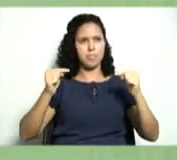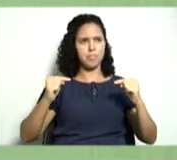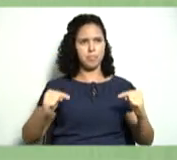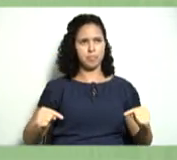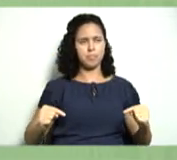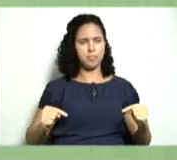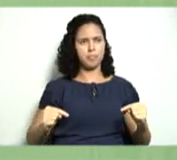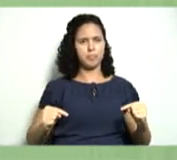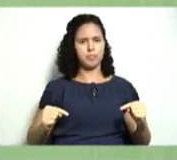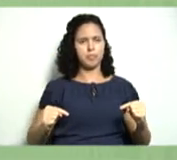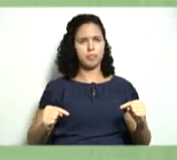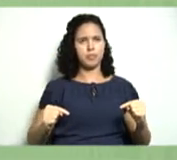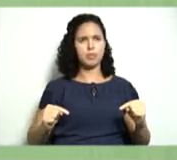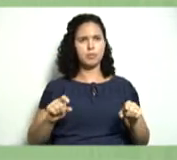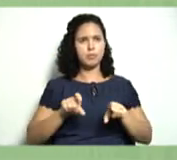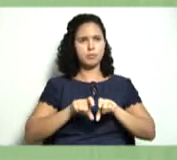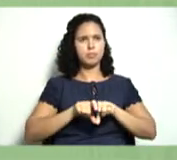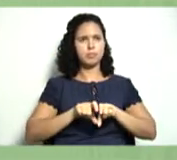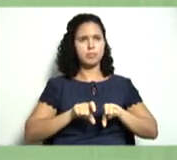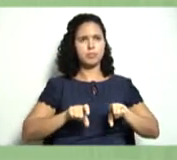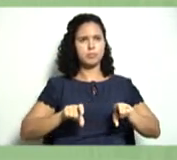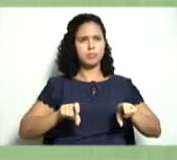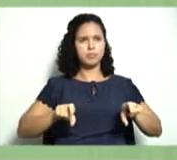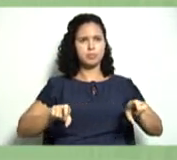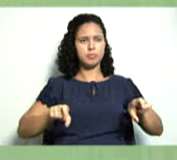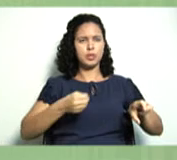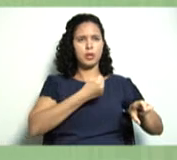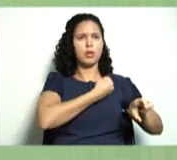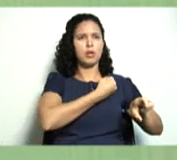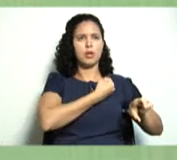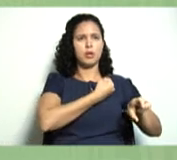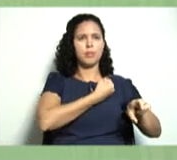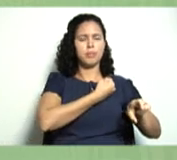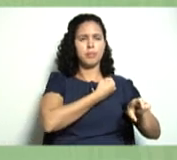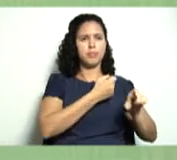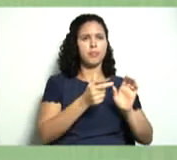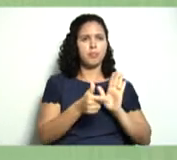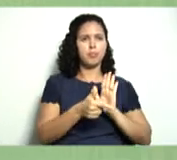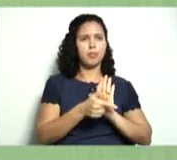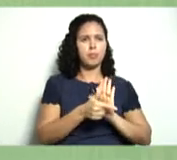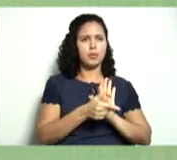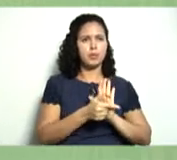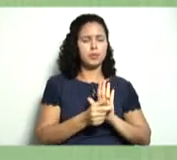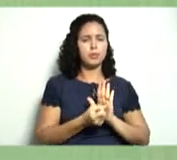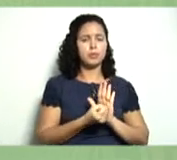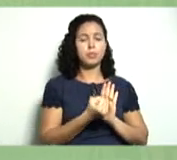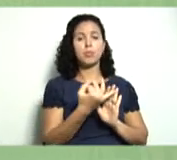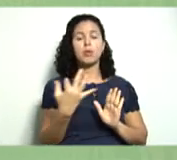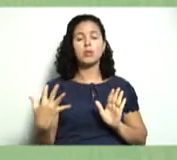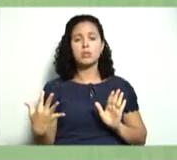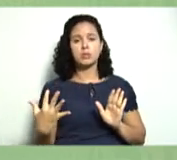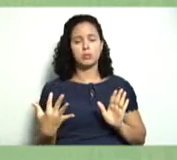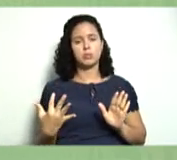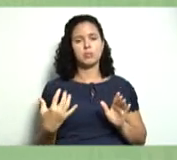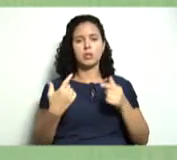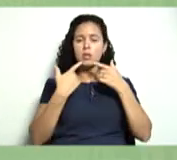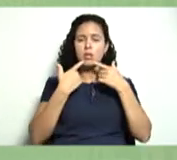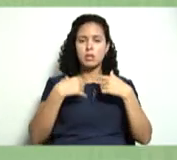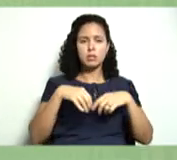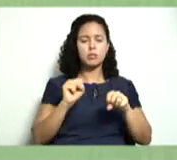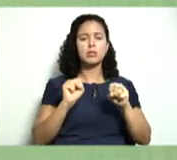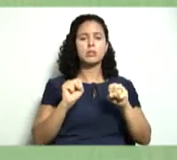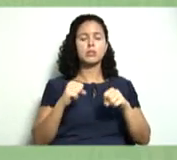estatuto da página como o número de página a página que você está localizado ea linguagem que você está utilizando que o o